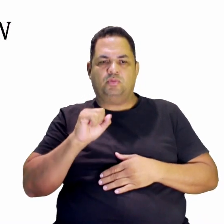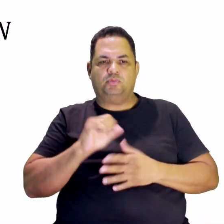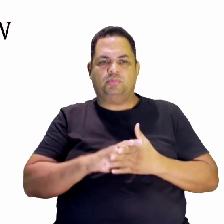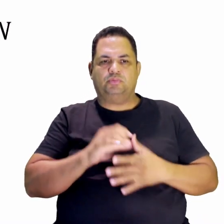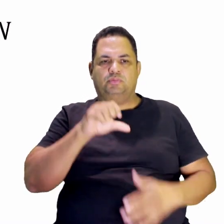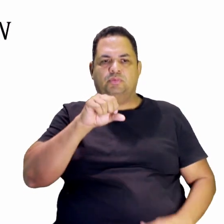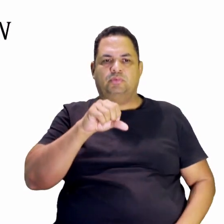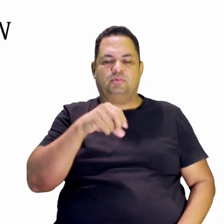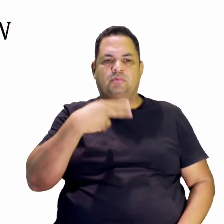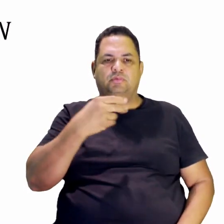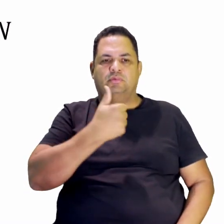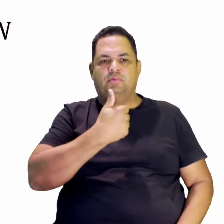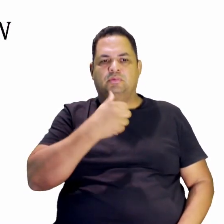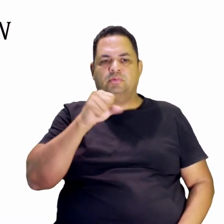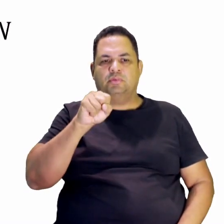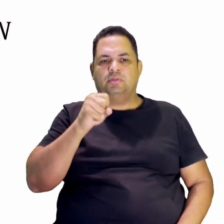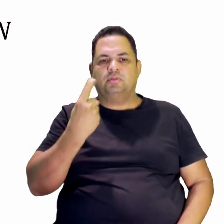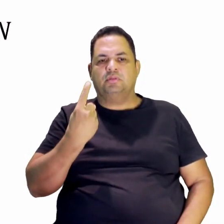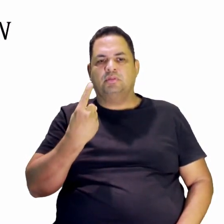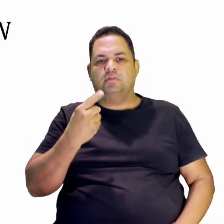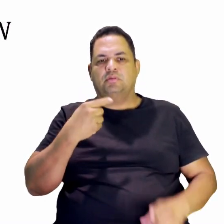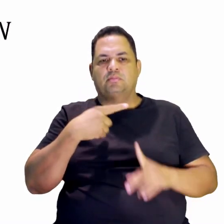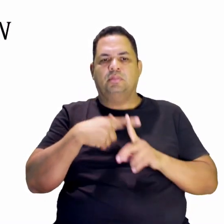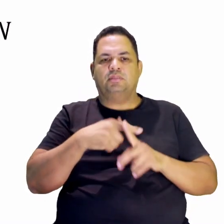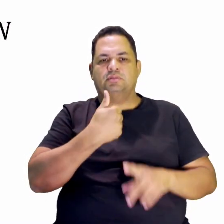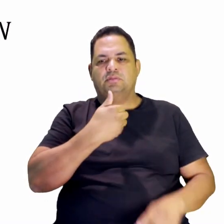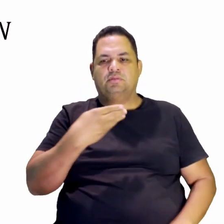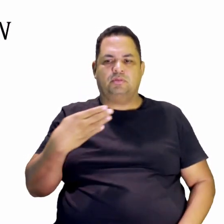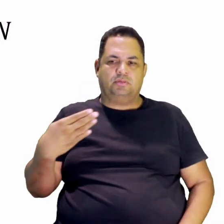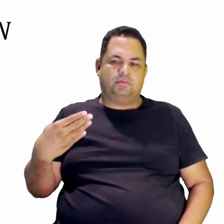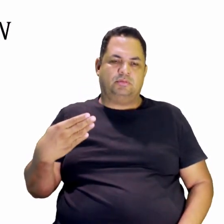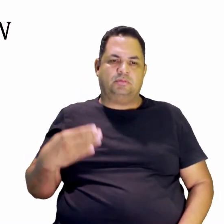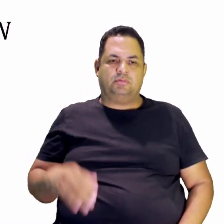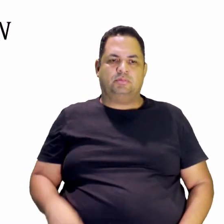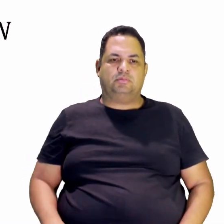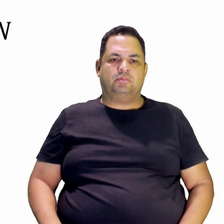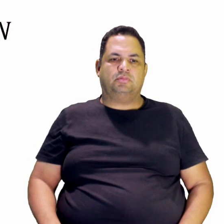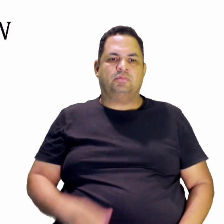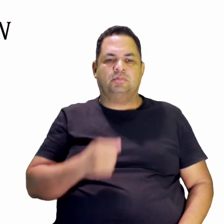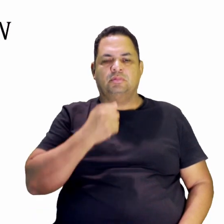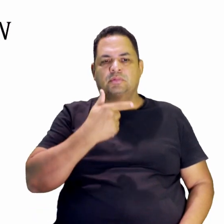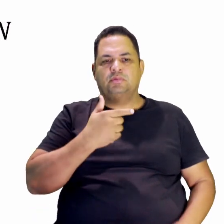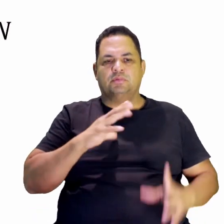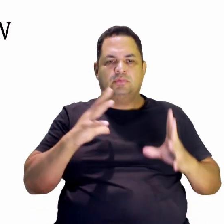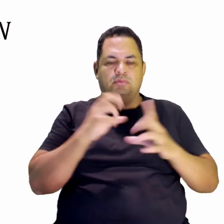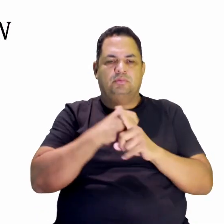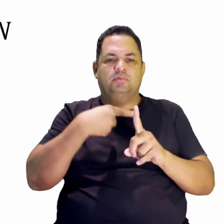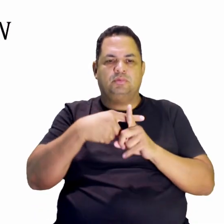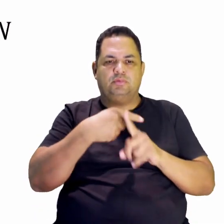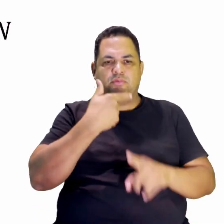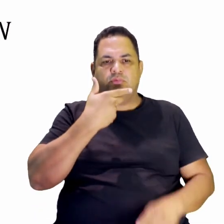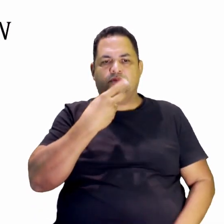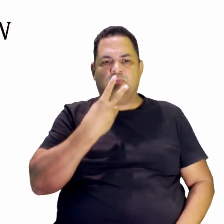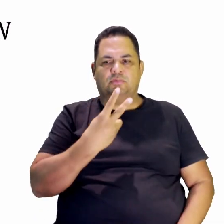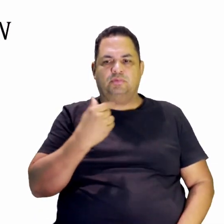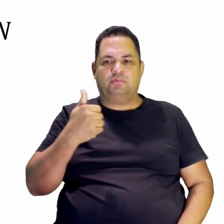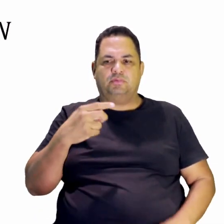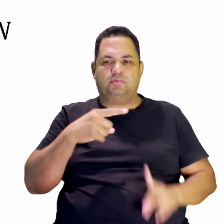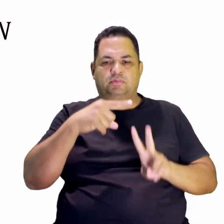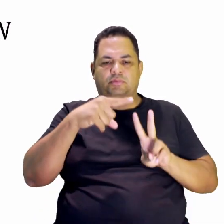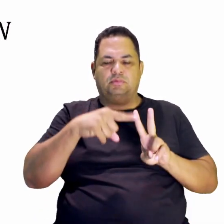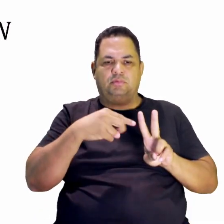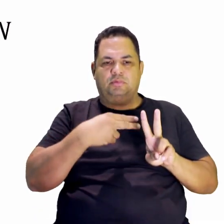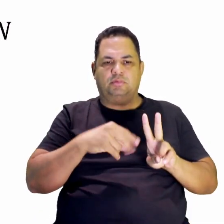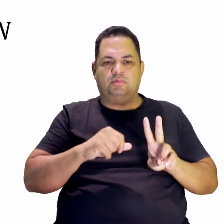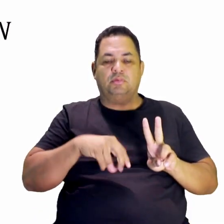quadrado, 81, 12 ao quadrado, 144. 9 vezes 9, 12 vezes 12. Somando 225, raiz quadrada de